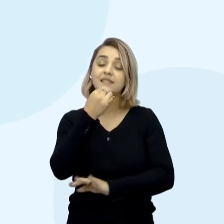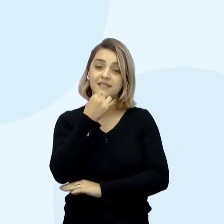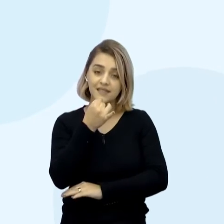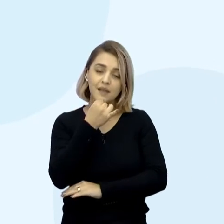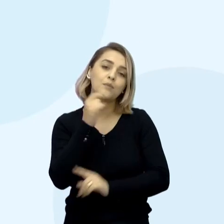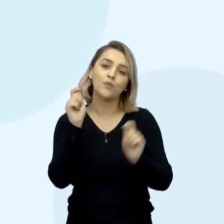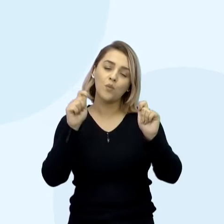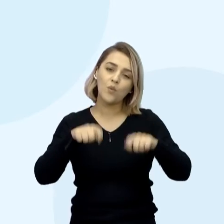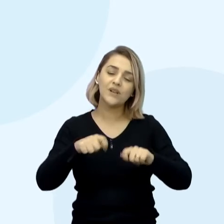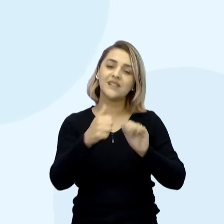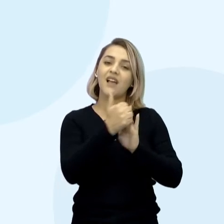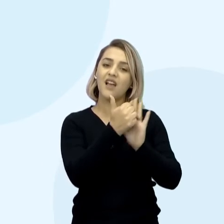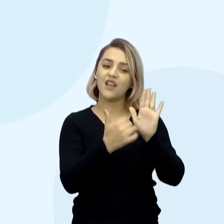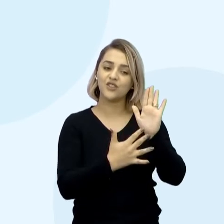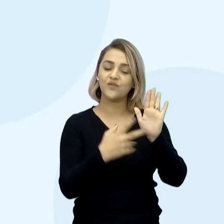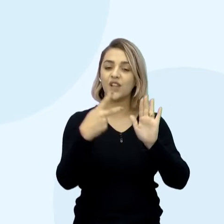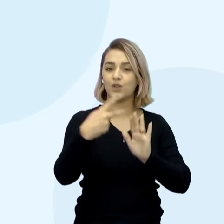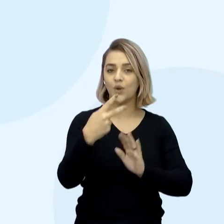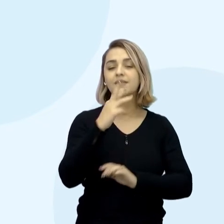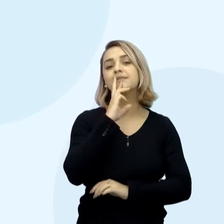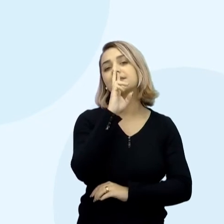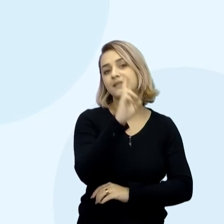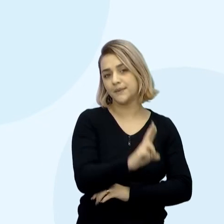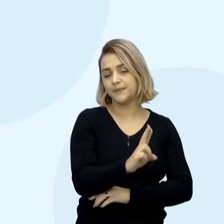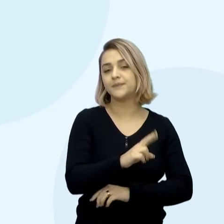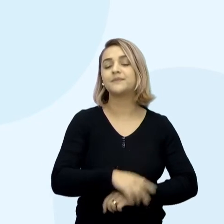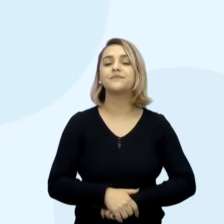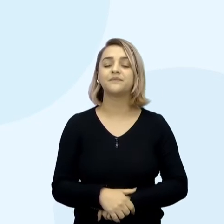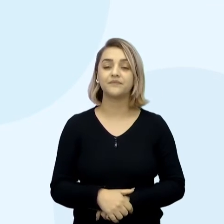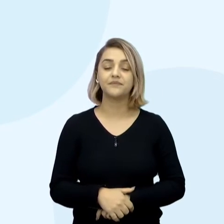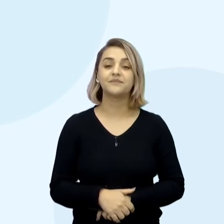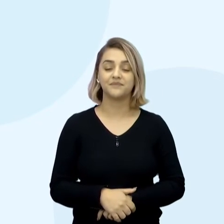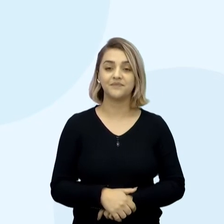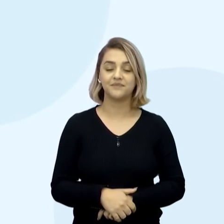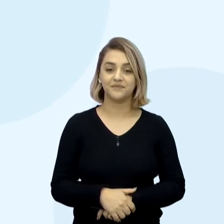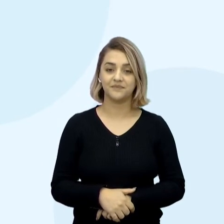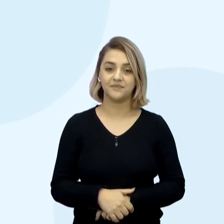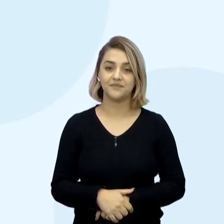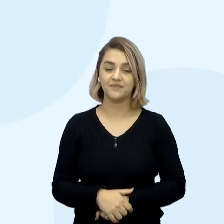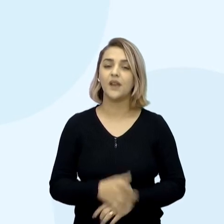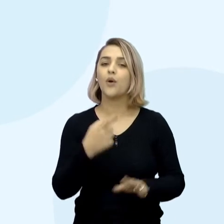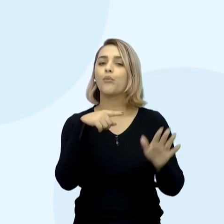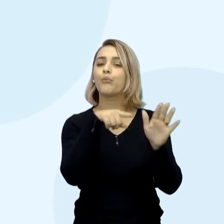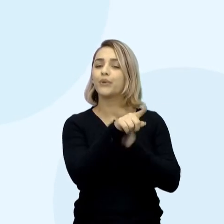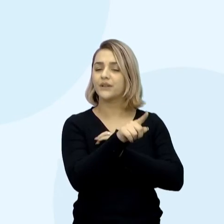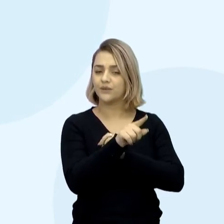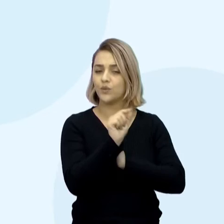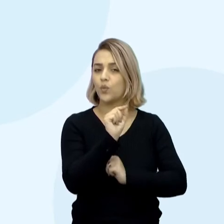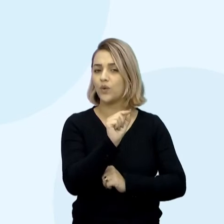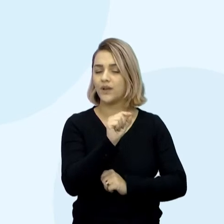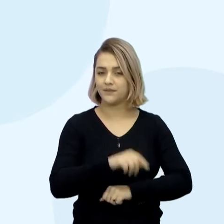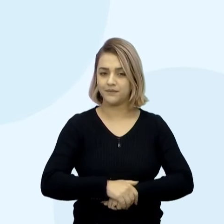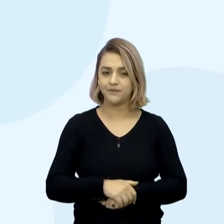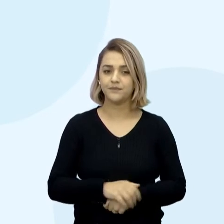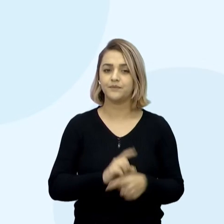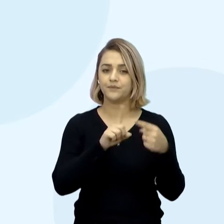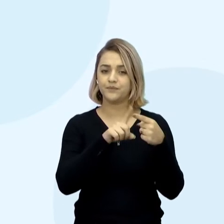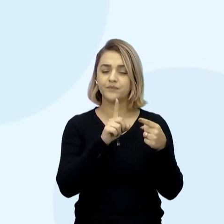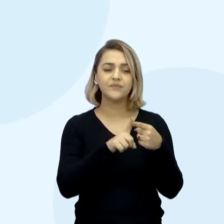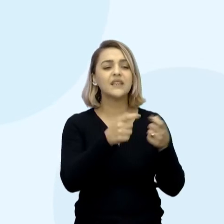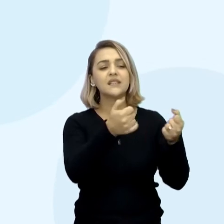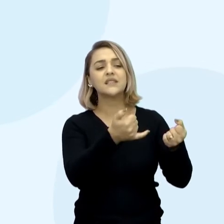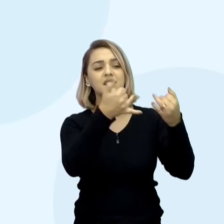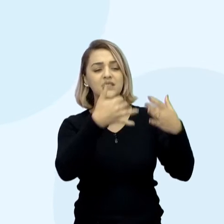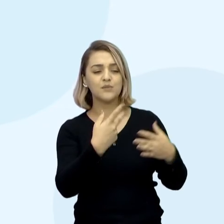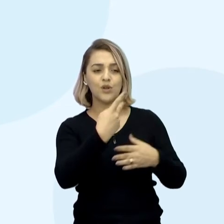responder a atividade 2, tá? É só um exemplo aí. Então, vamos lá para as perguntas que eu fiz para a professora. Fale um